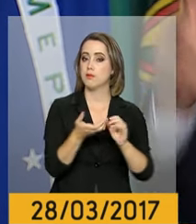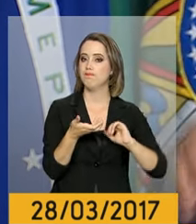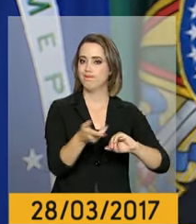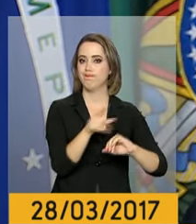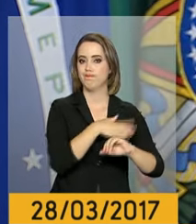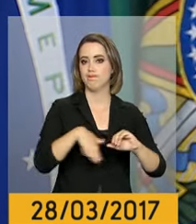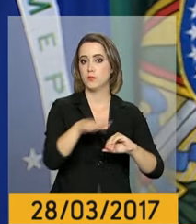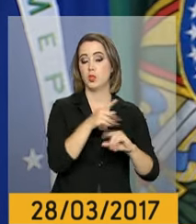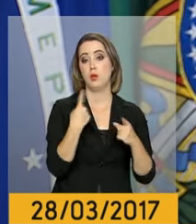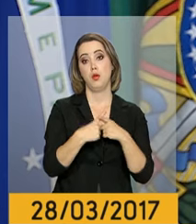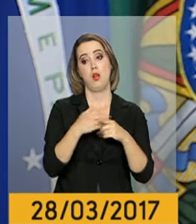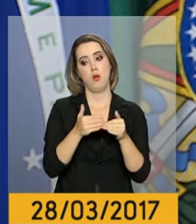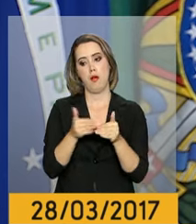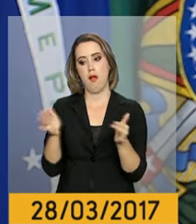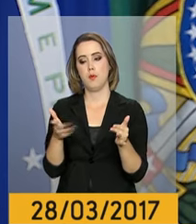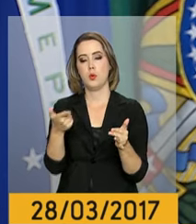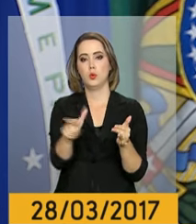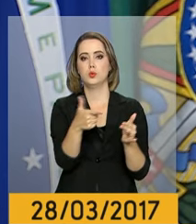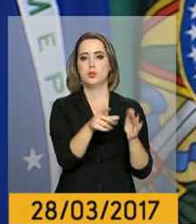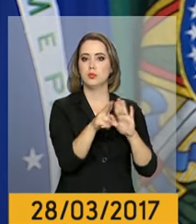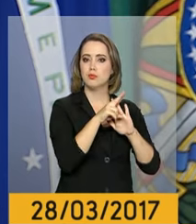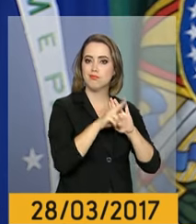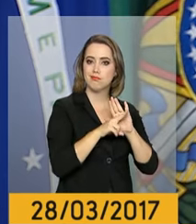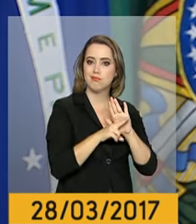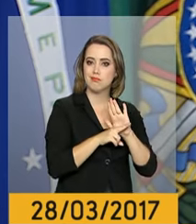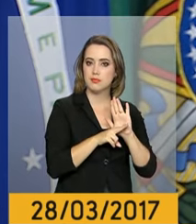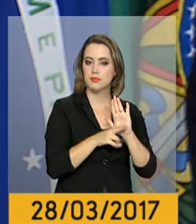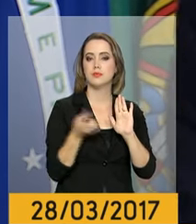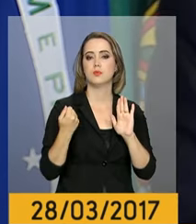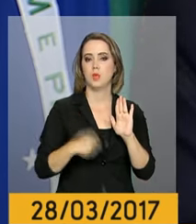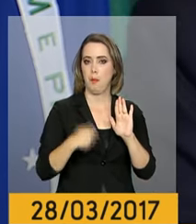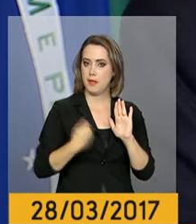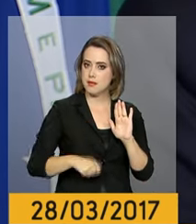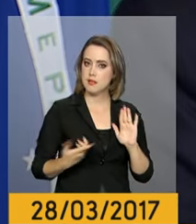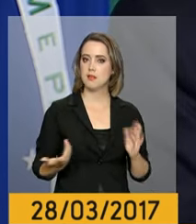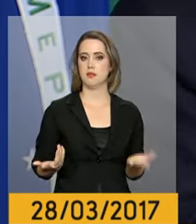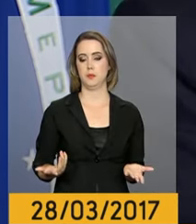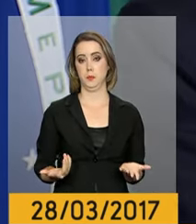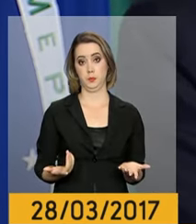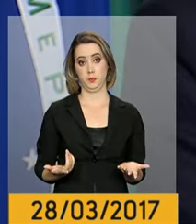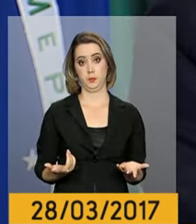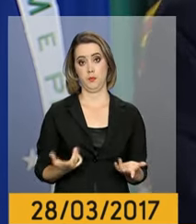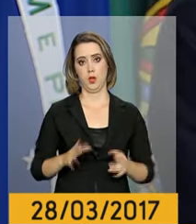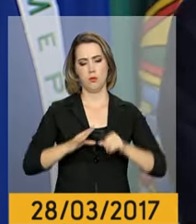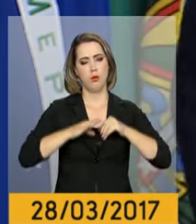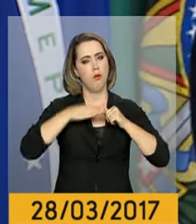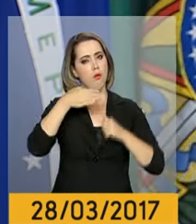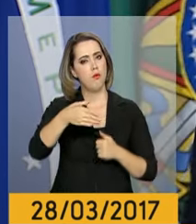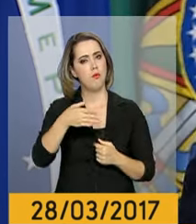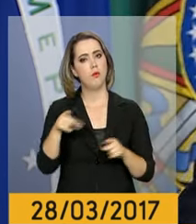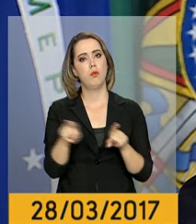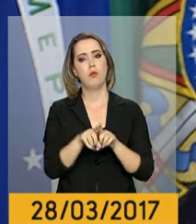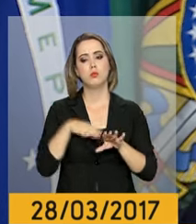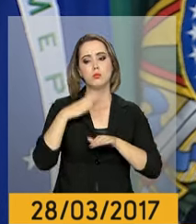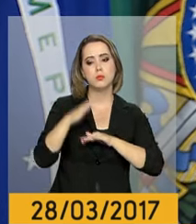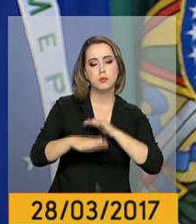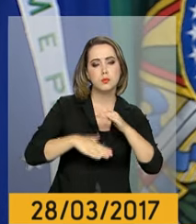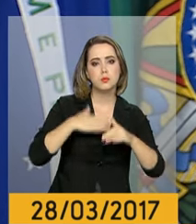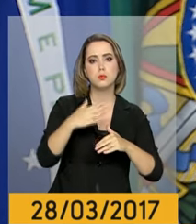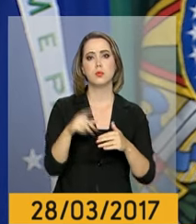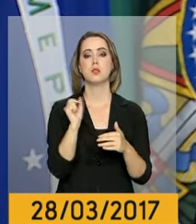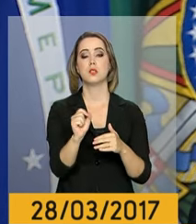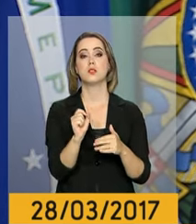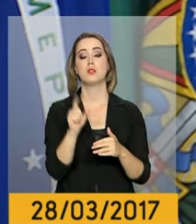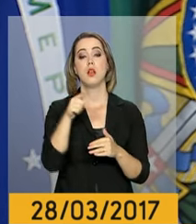reformas que nós possamos fazer e as reformas terão como força motriz como força mobilizadora